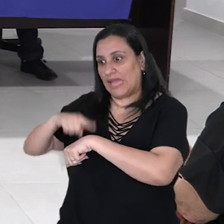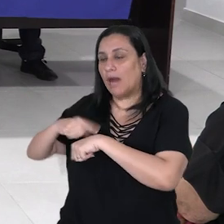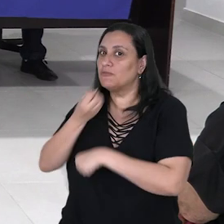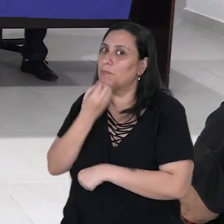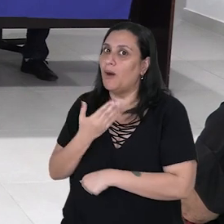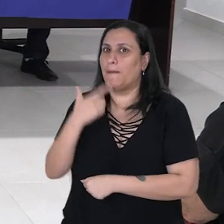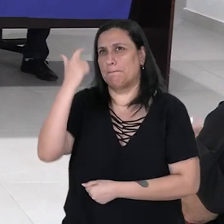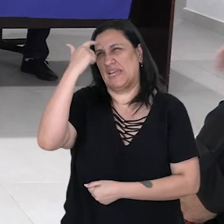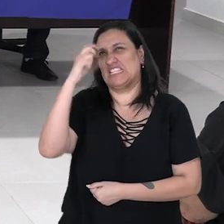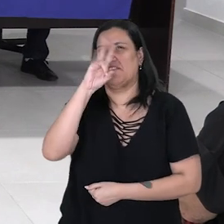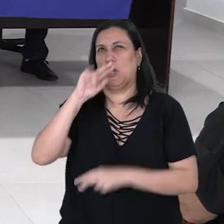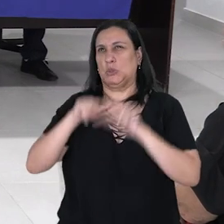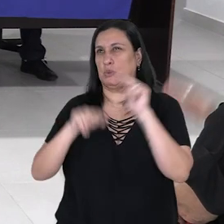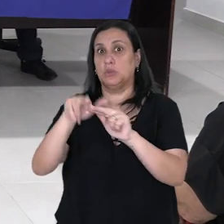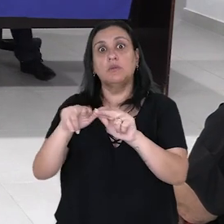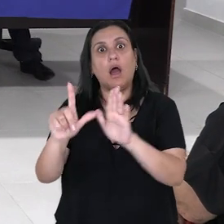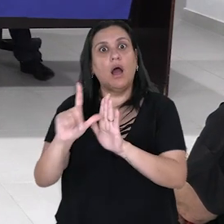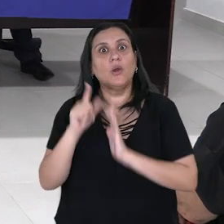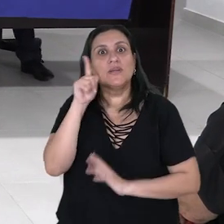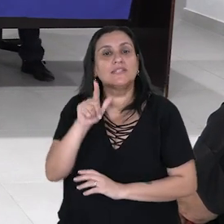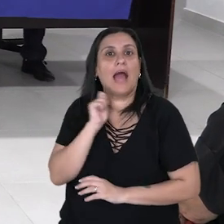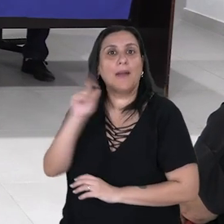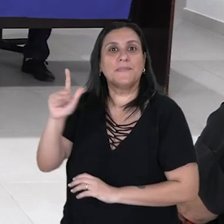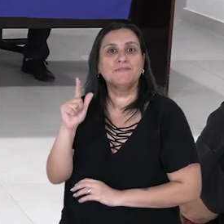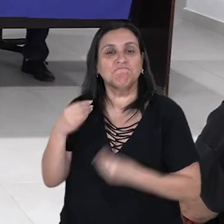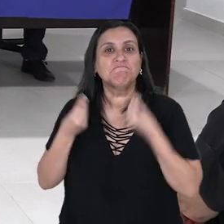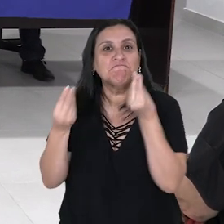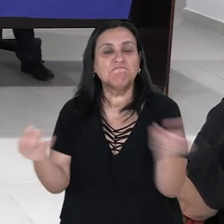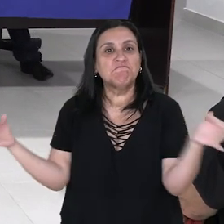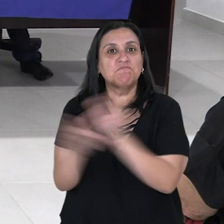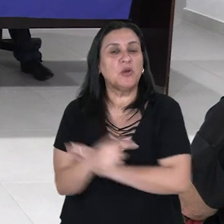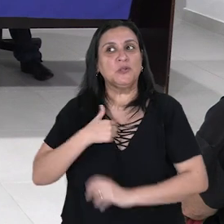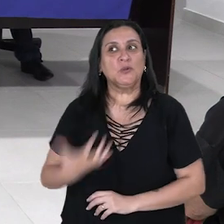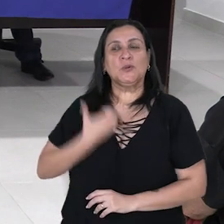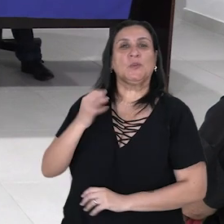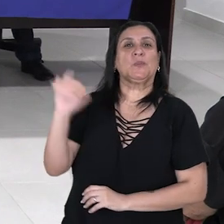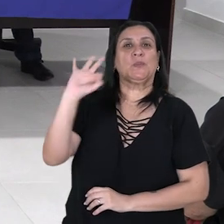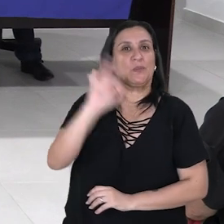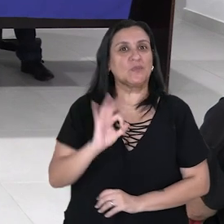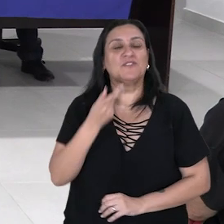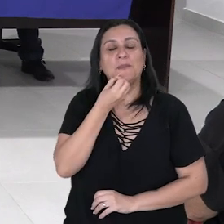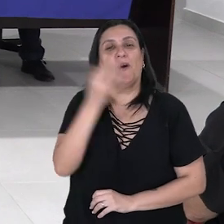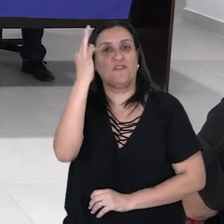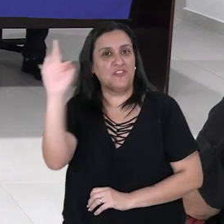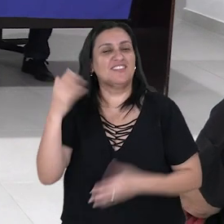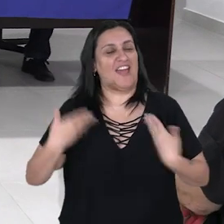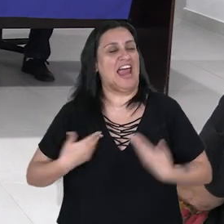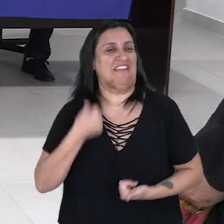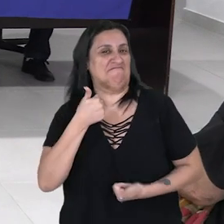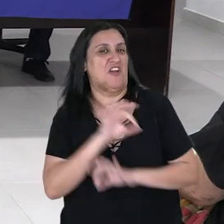que ia ficar pronto lá para junho, mas graças a Deus deu tudo certo e eu não me assustei muito com essa física.